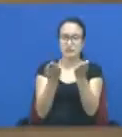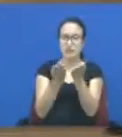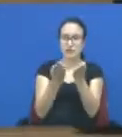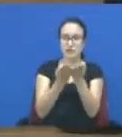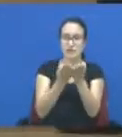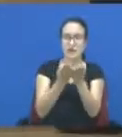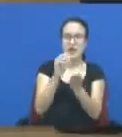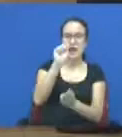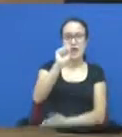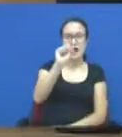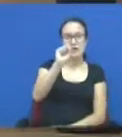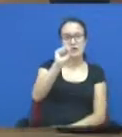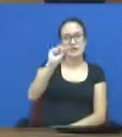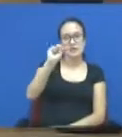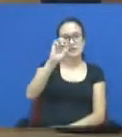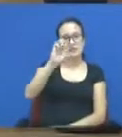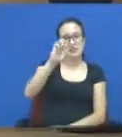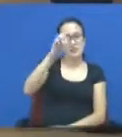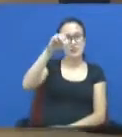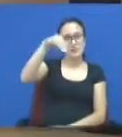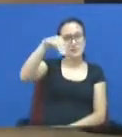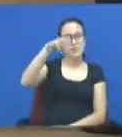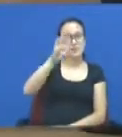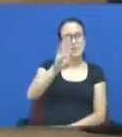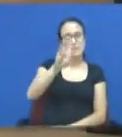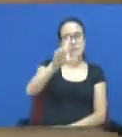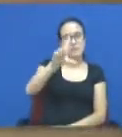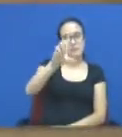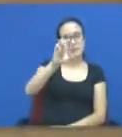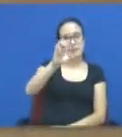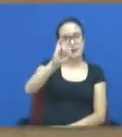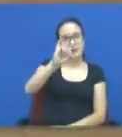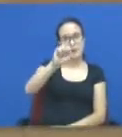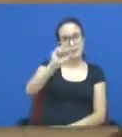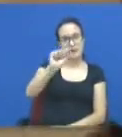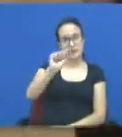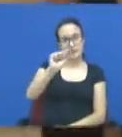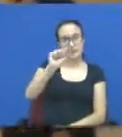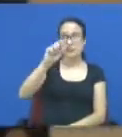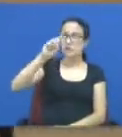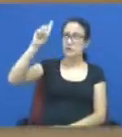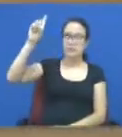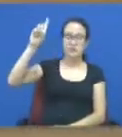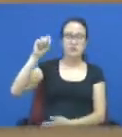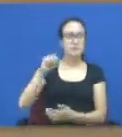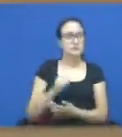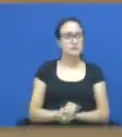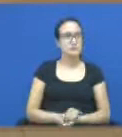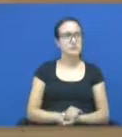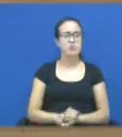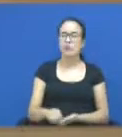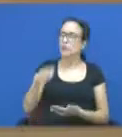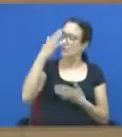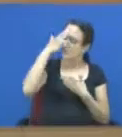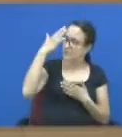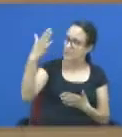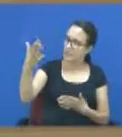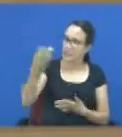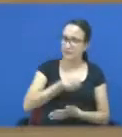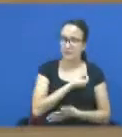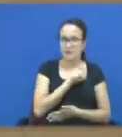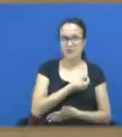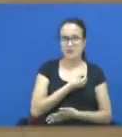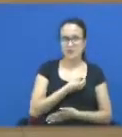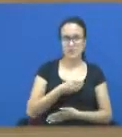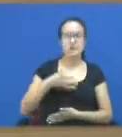templo sede da igreja. Pastor, obrigado pela presença. Vossa Excelência, Vossa Senhoria, tem também o tempo de 5